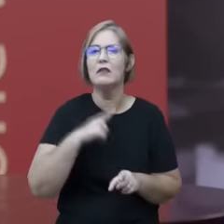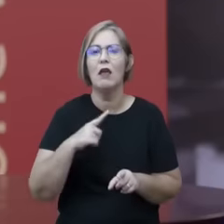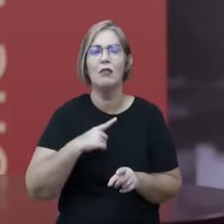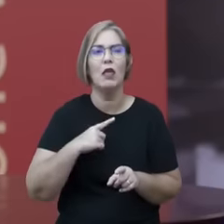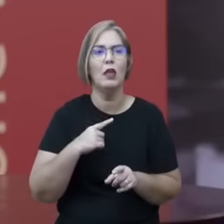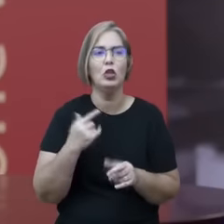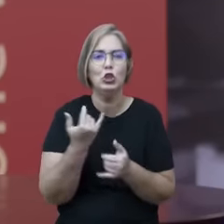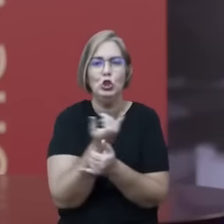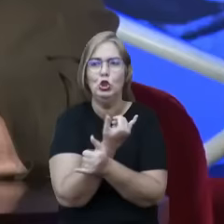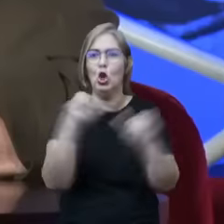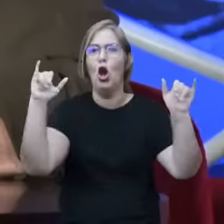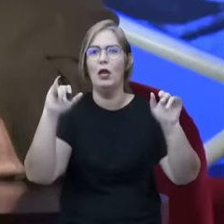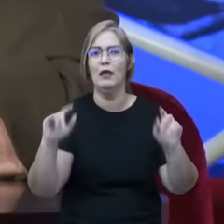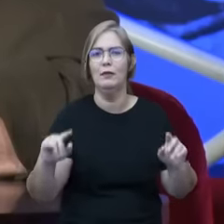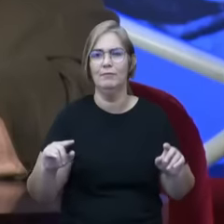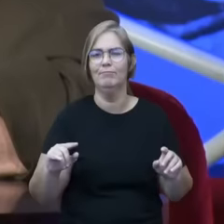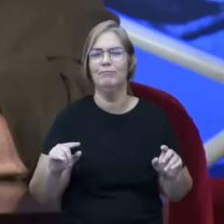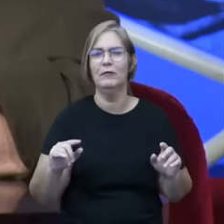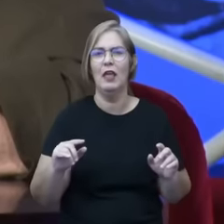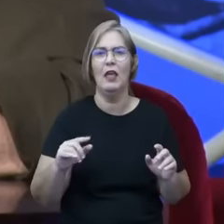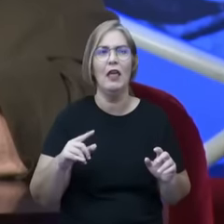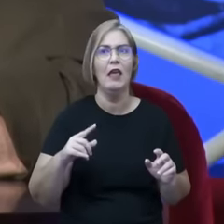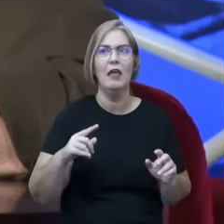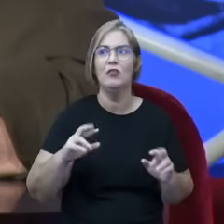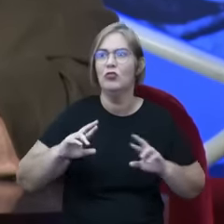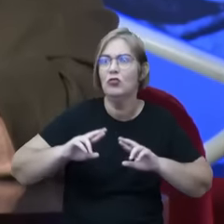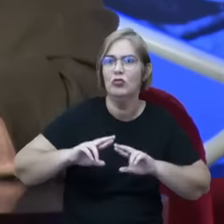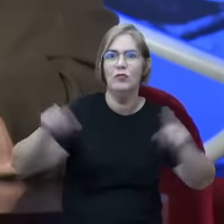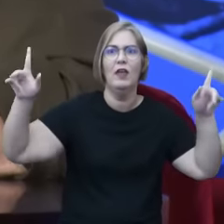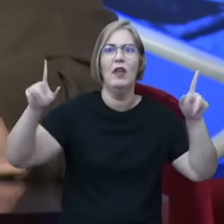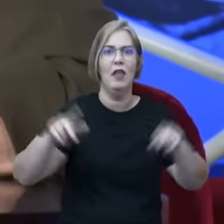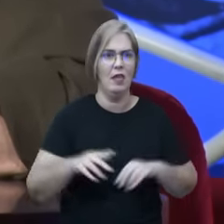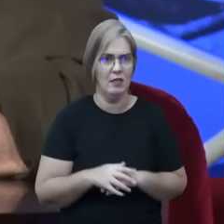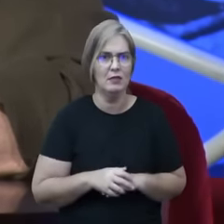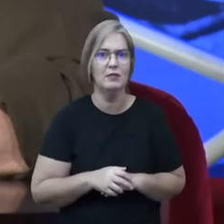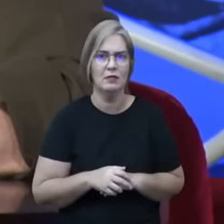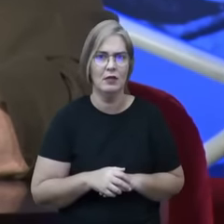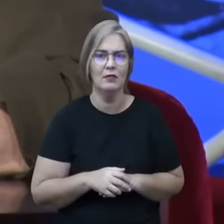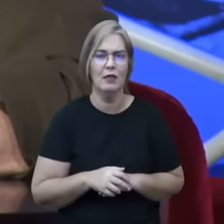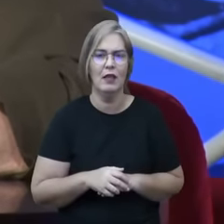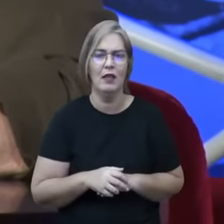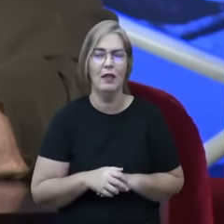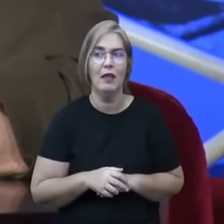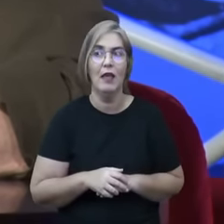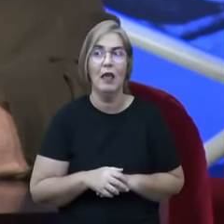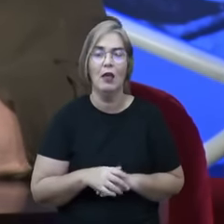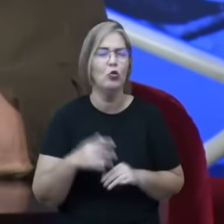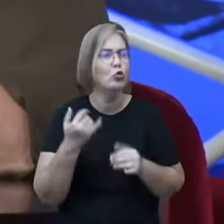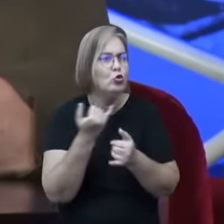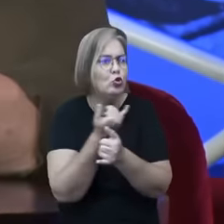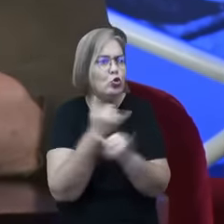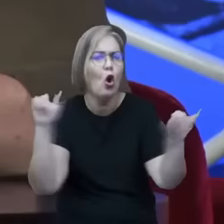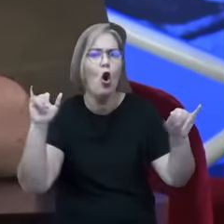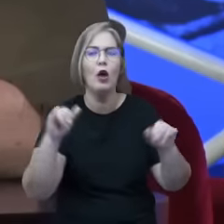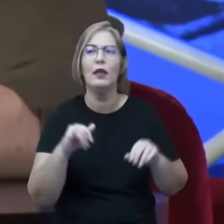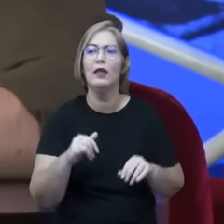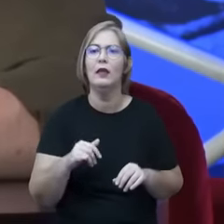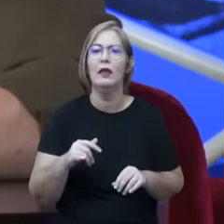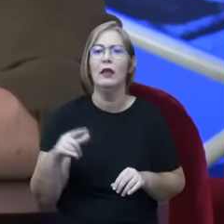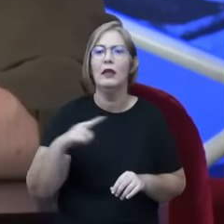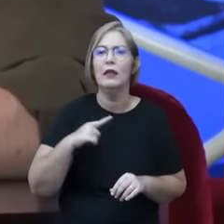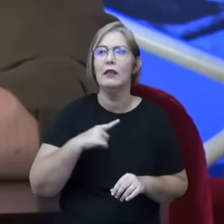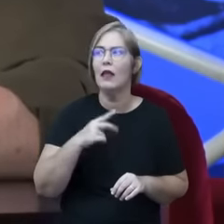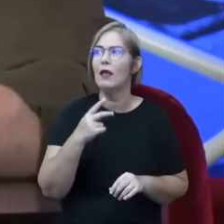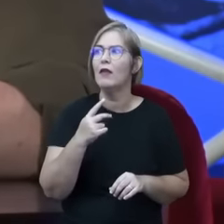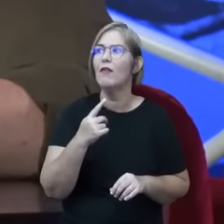tensões, o choque entre a nossa liberdade e a necessidade em que ela esbarra, o choque entre a nossa vontade